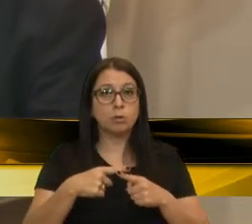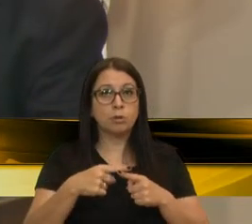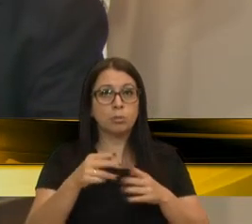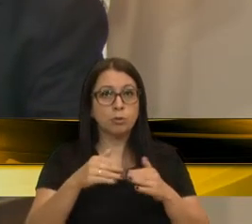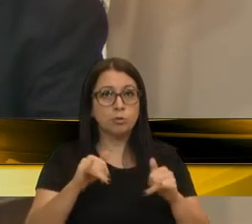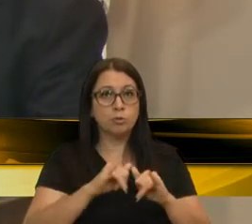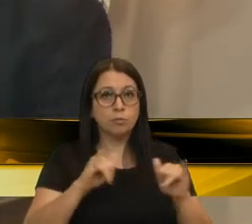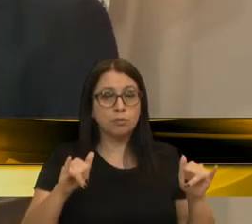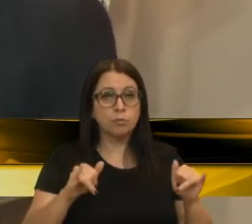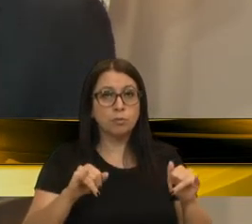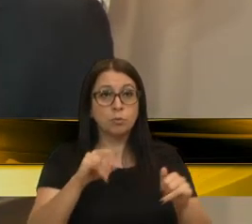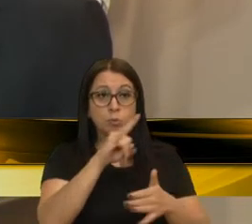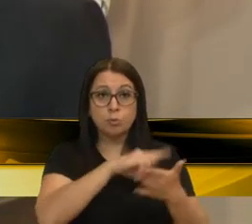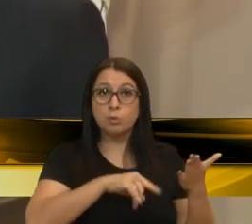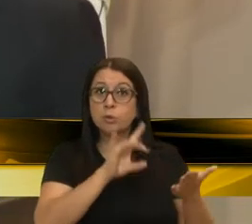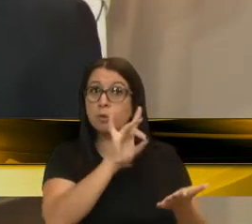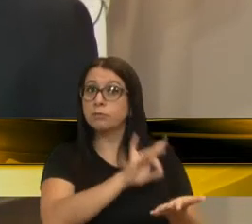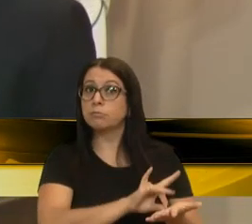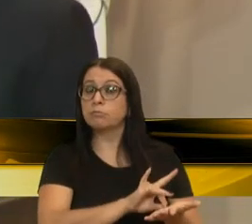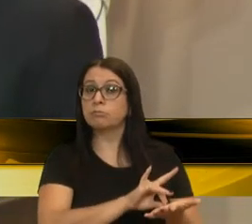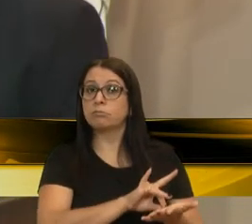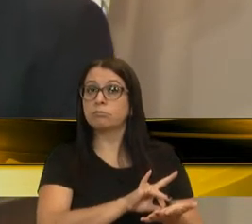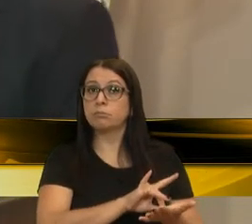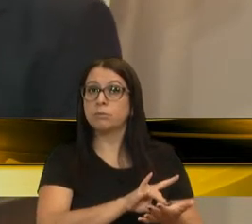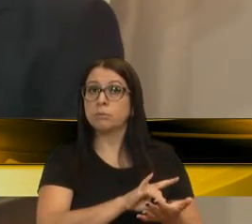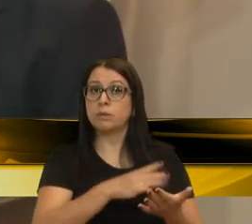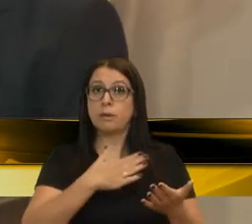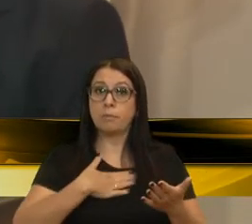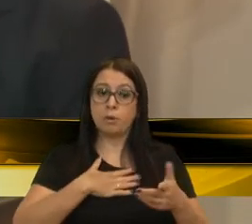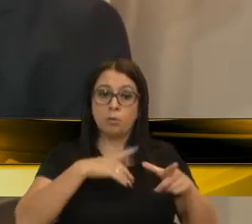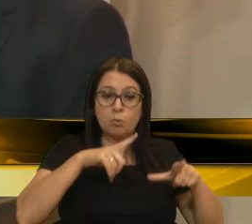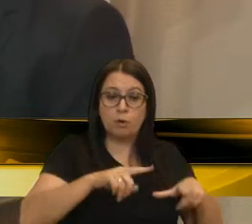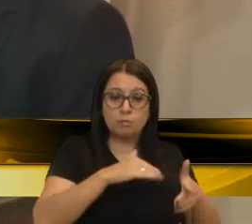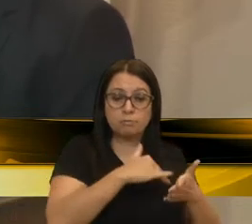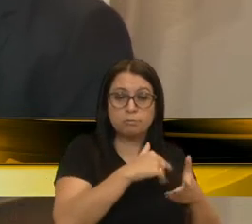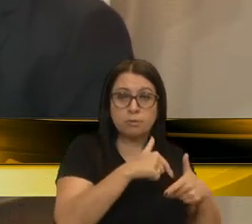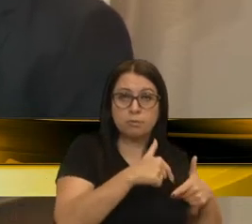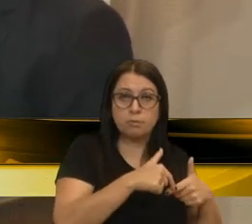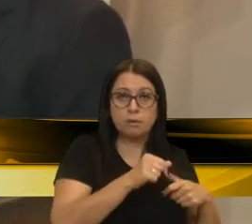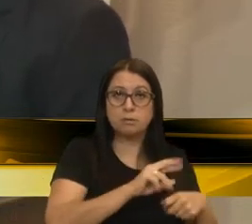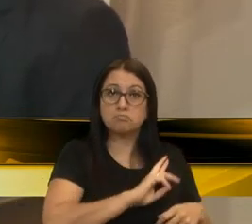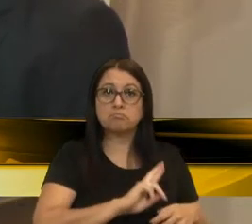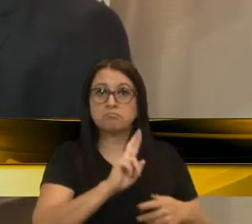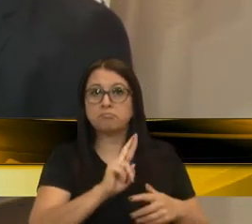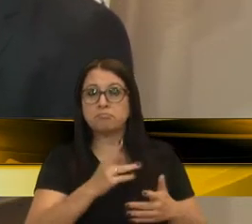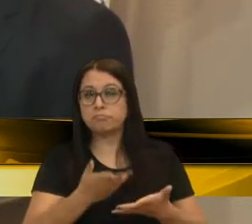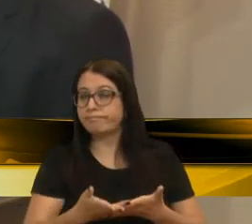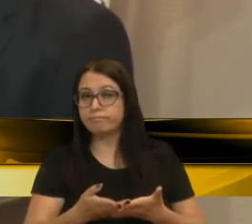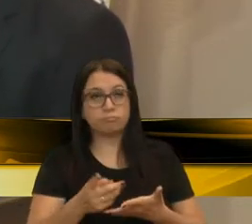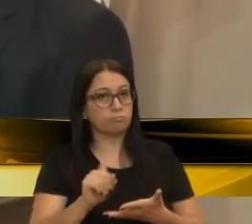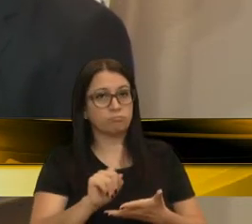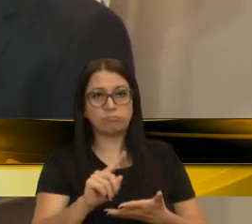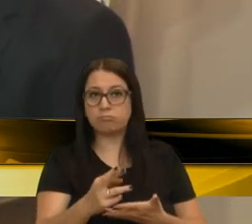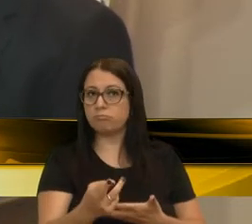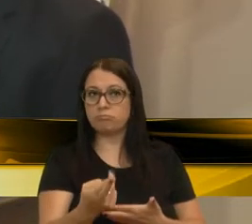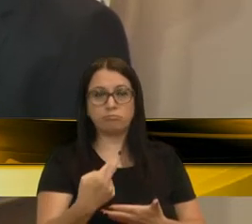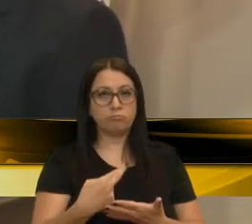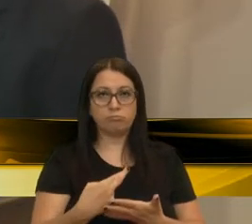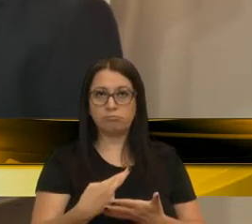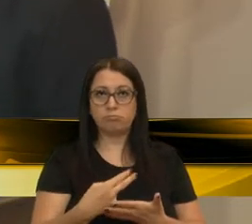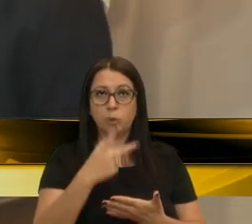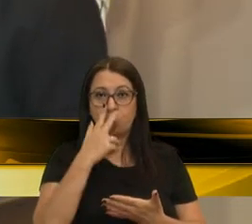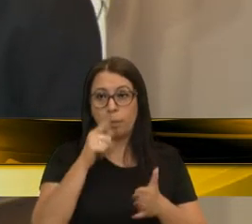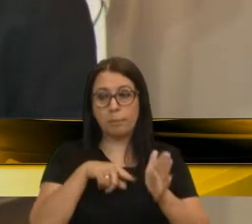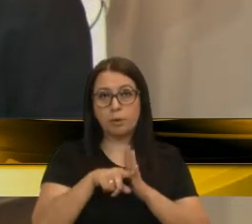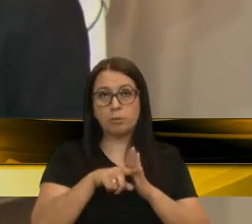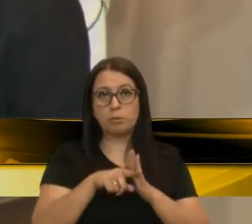informações, um documento oficial de parte do meu gabinete, em que as respostas, elas não vieram conforme as perguntas.